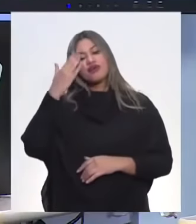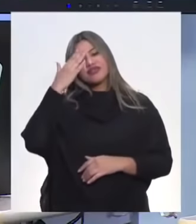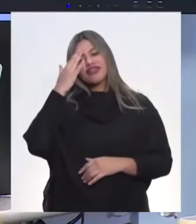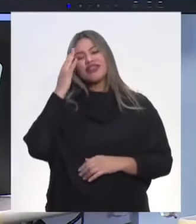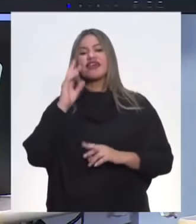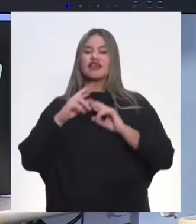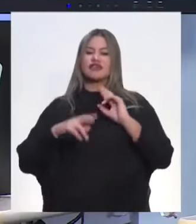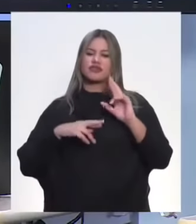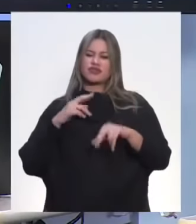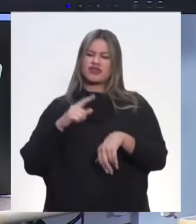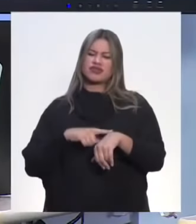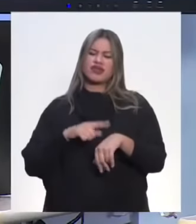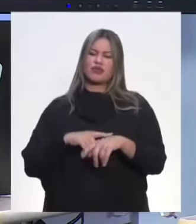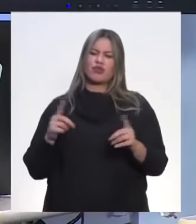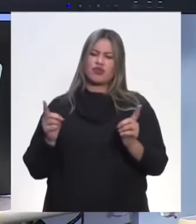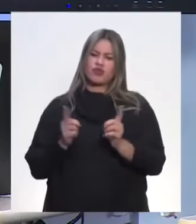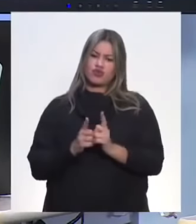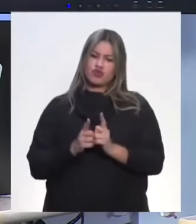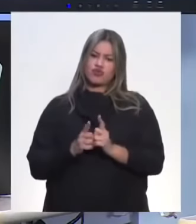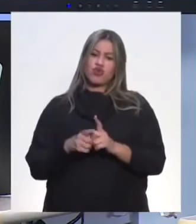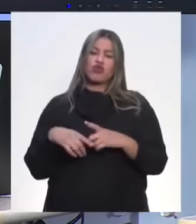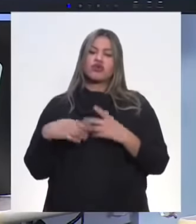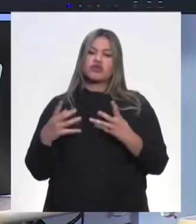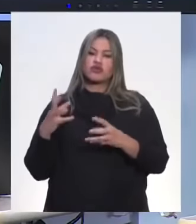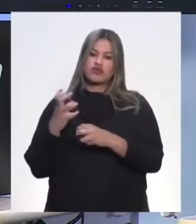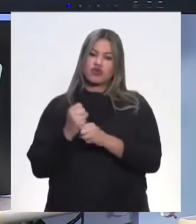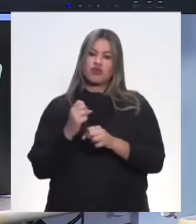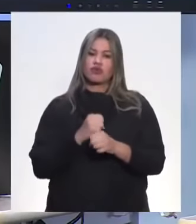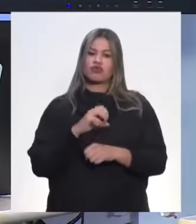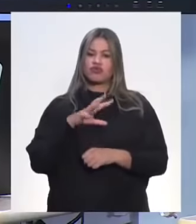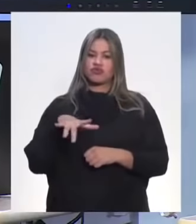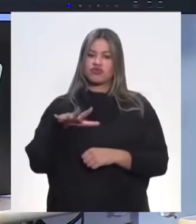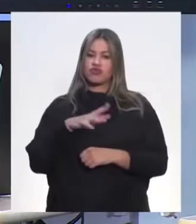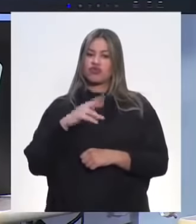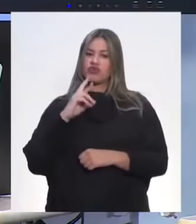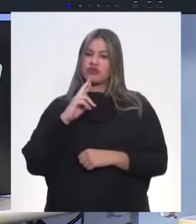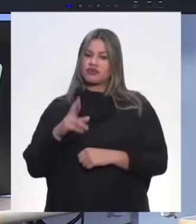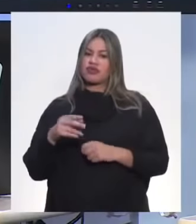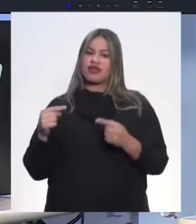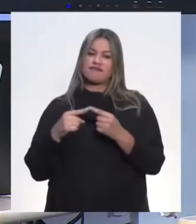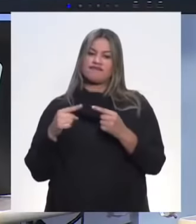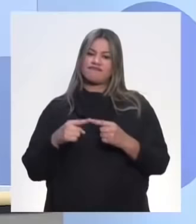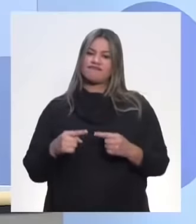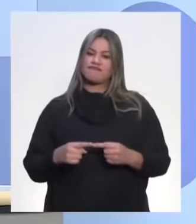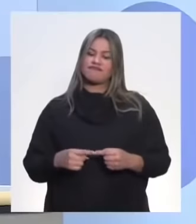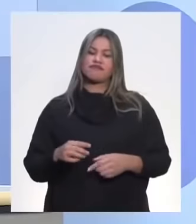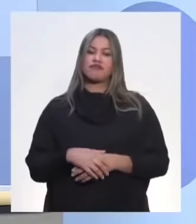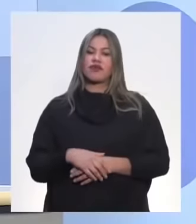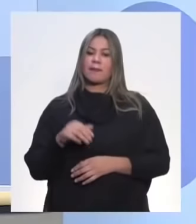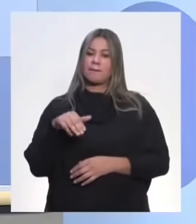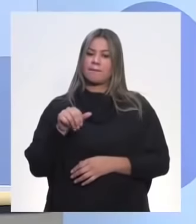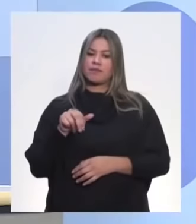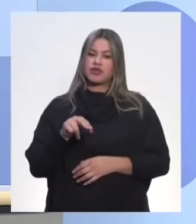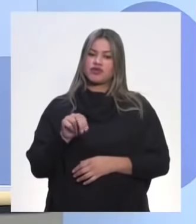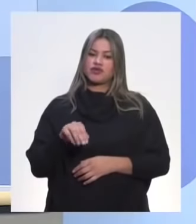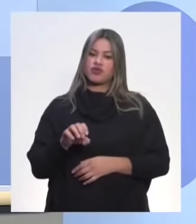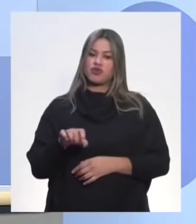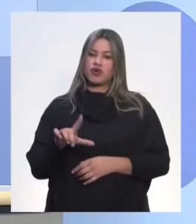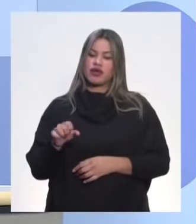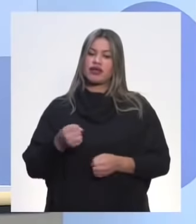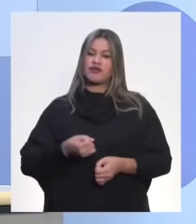responderem num tempo curto. Então, de certa forma, juntando tudo que vocês colocaram, daria essa resposta aqui. Olha, mas a Manuela colocou informar as pessoas o que